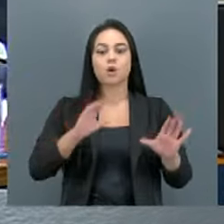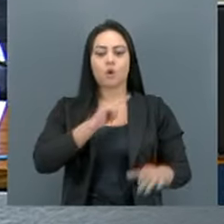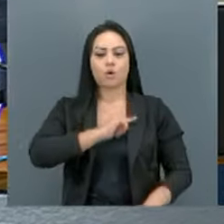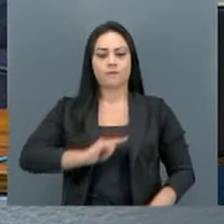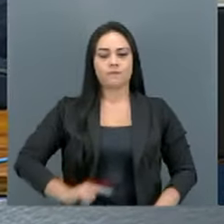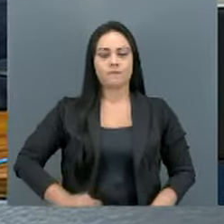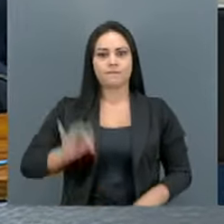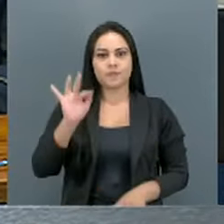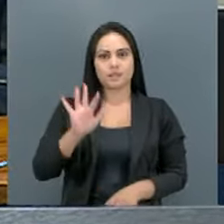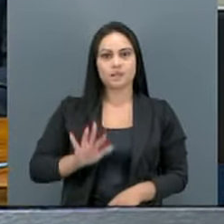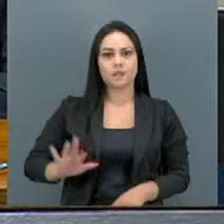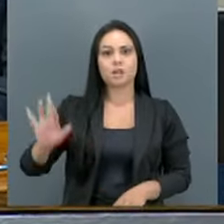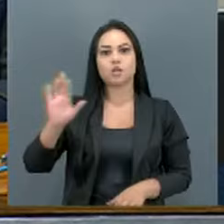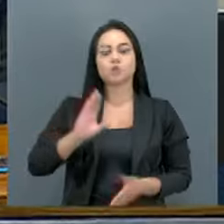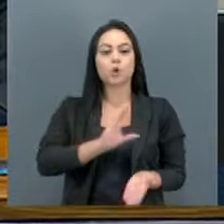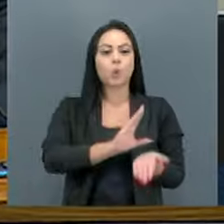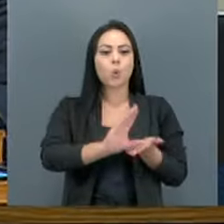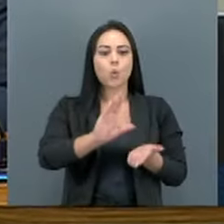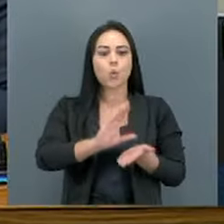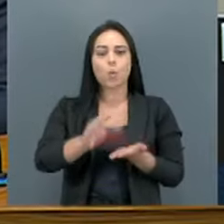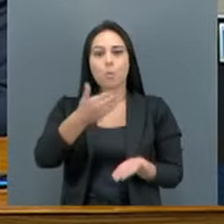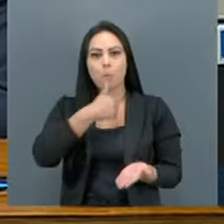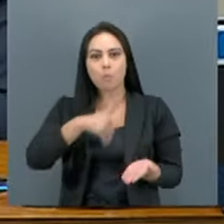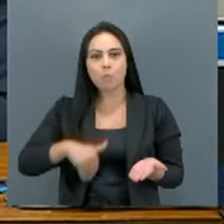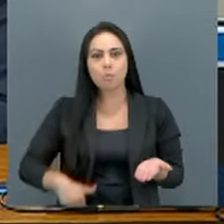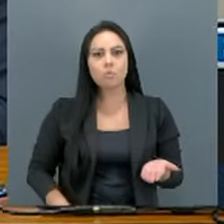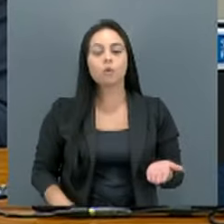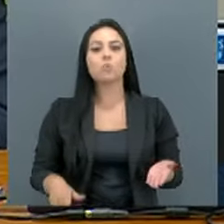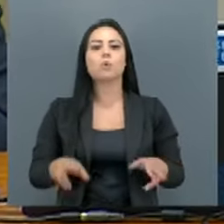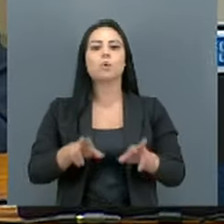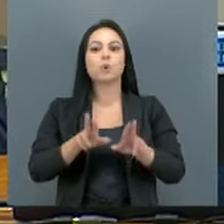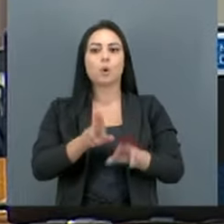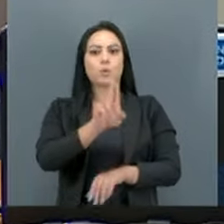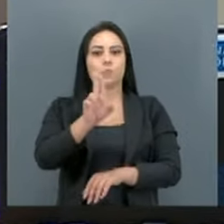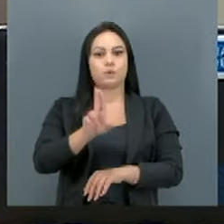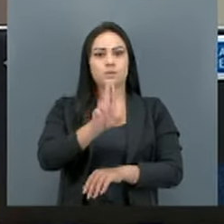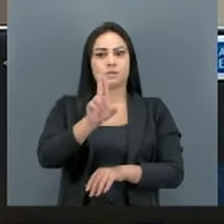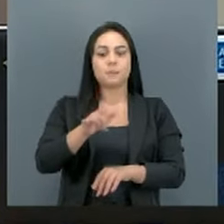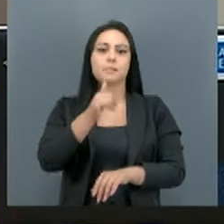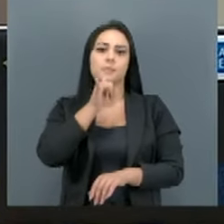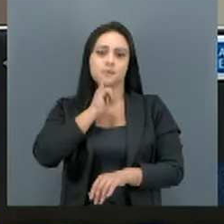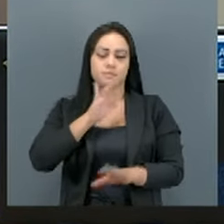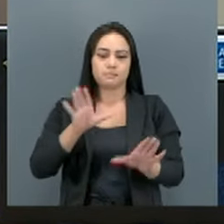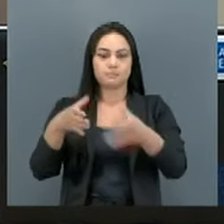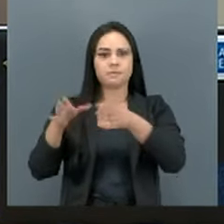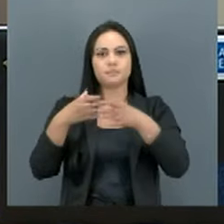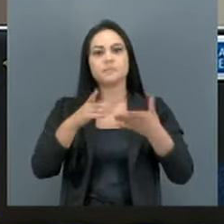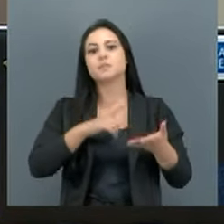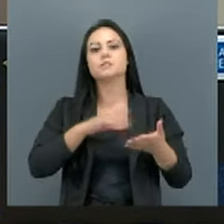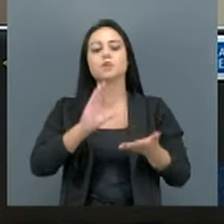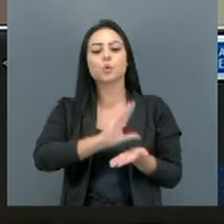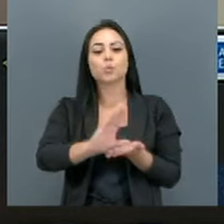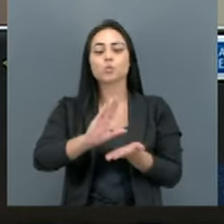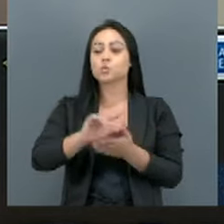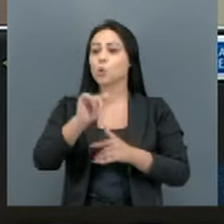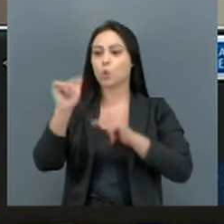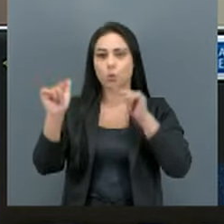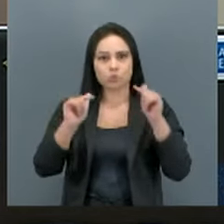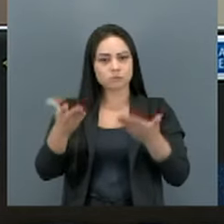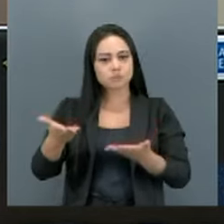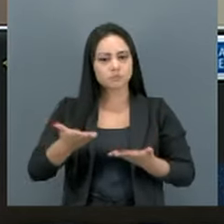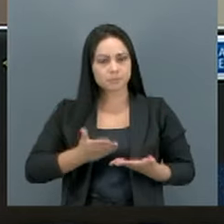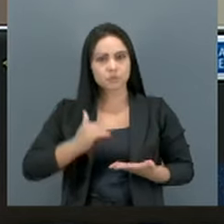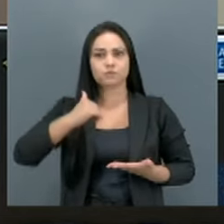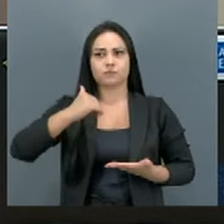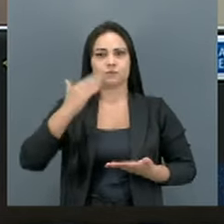federal de recursos públicos para ONGs ou SIPs, bem como a utilização por essas entidades desses recursos e de outros por elas recebidos do